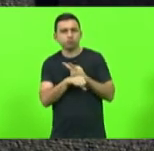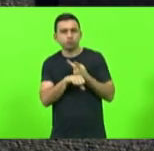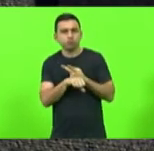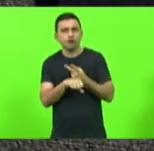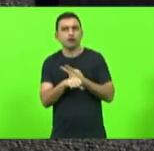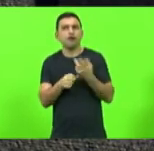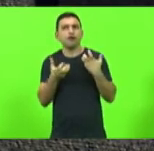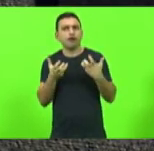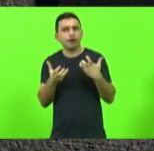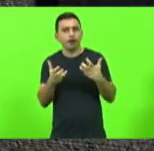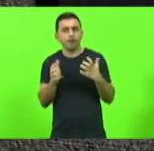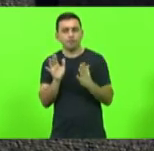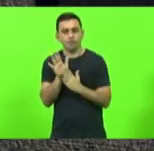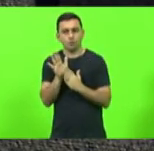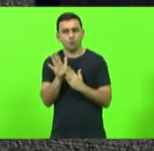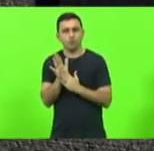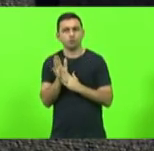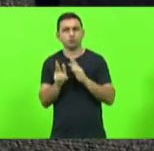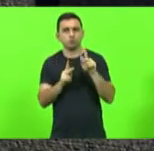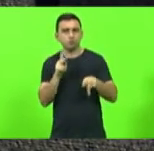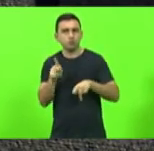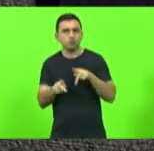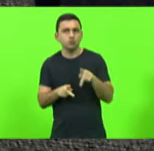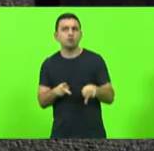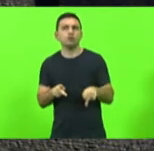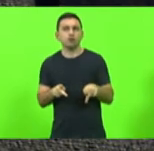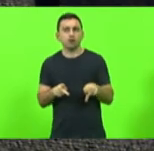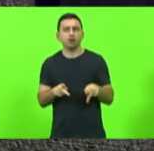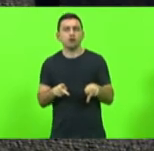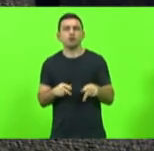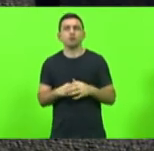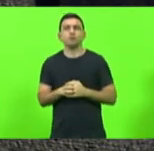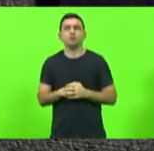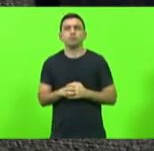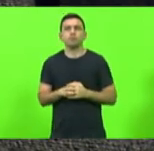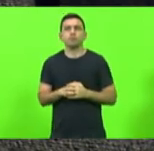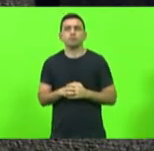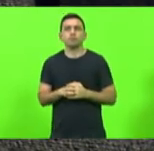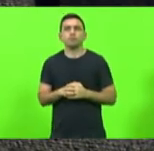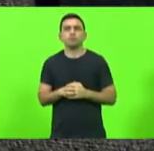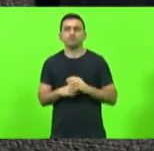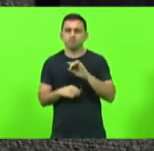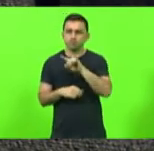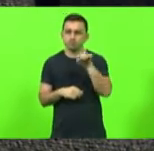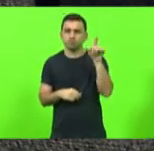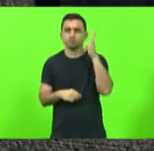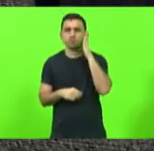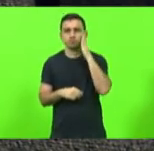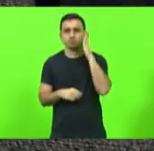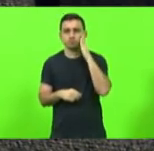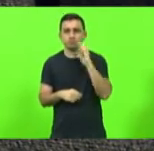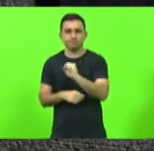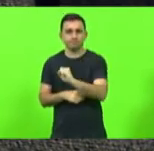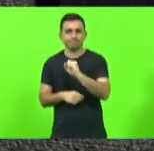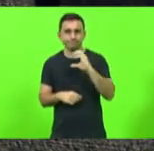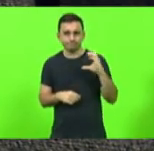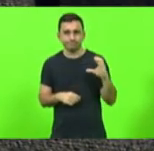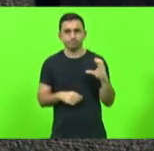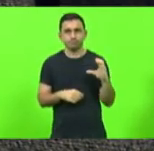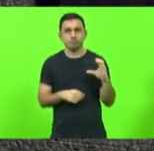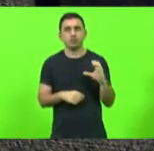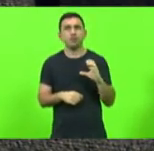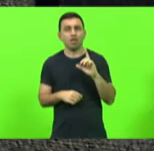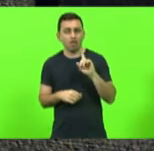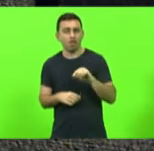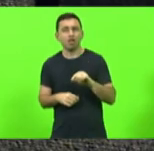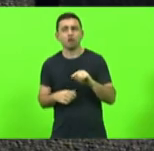uma proposta de projeto popular para o nosso país. E vocês bem sabem, né, que Santa Catarina é um dos berços